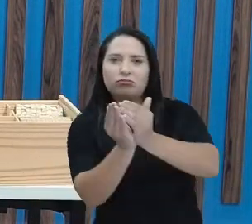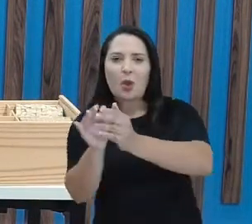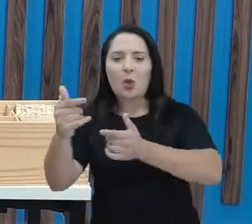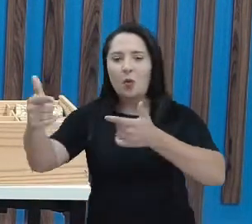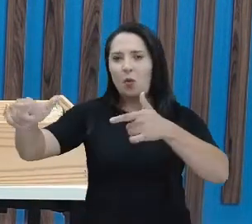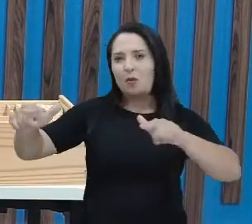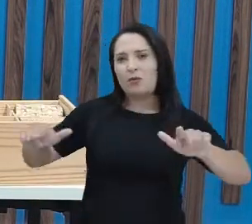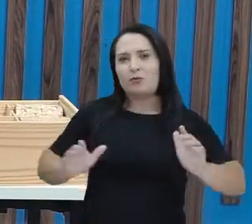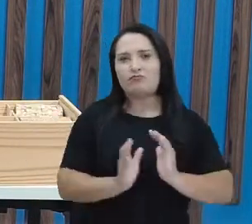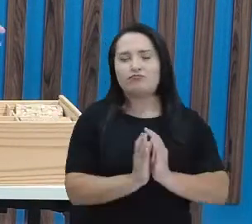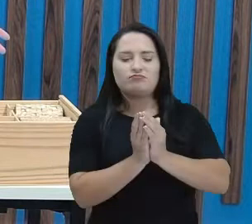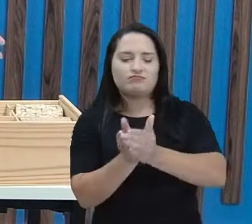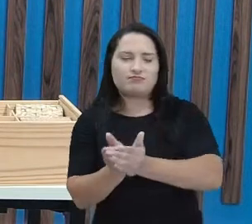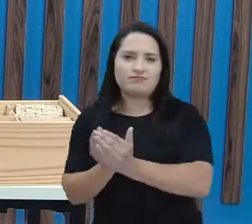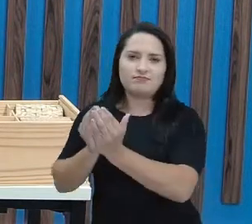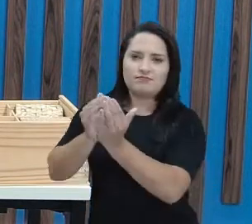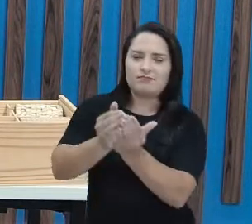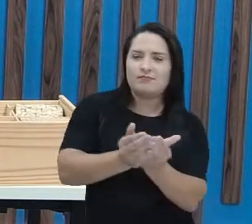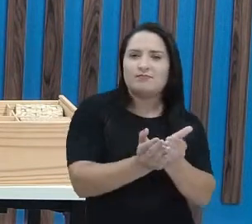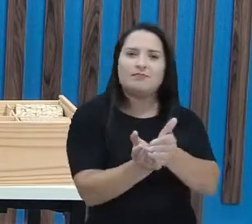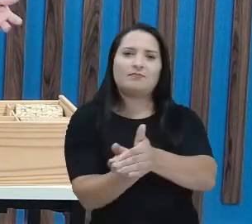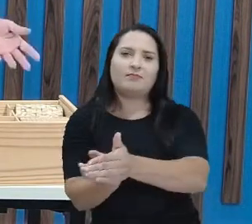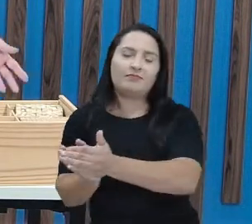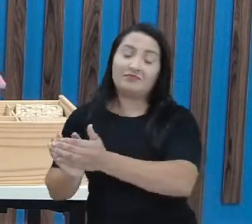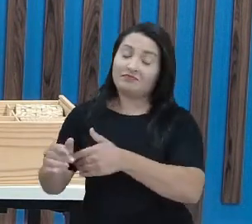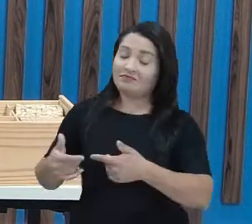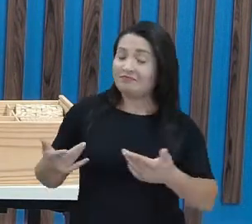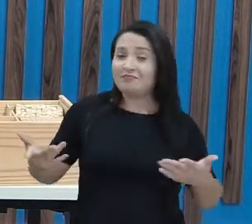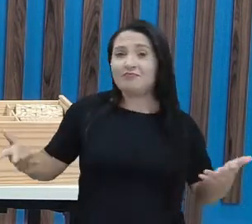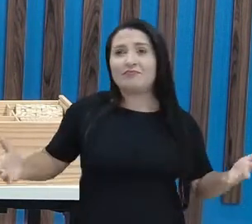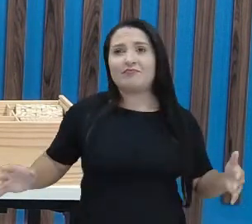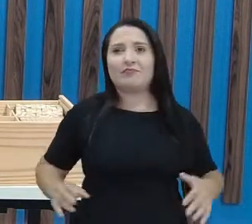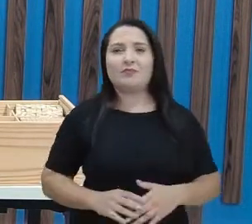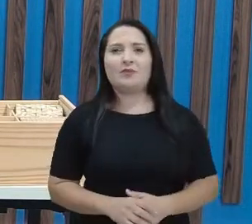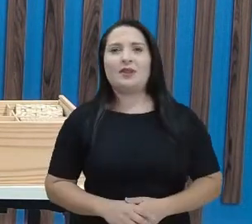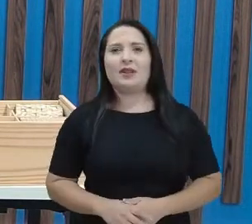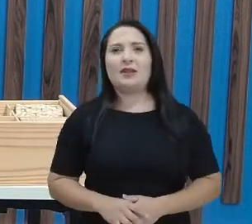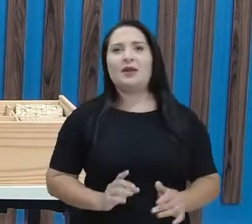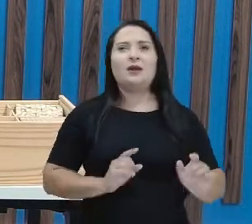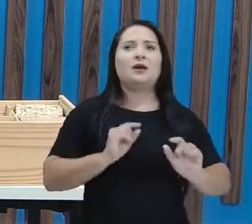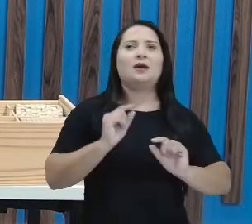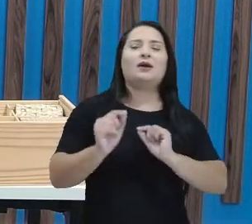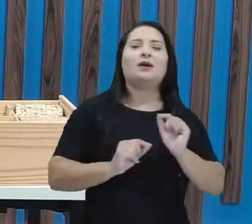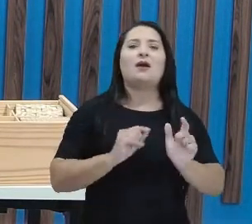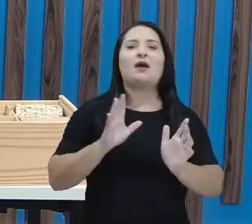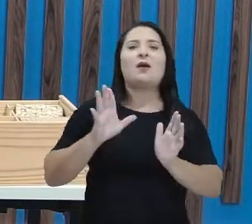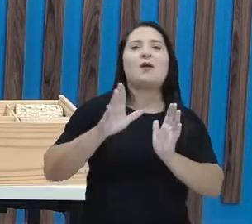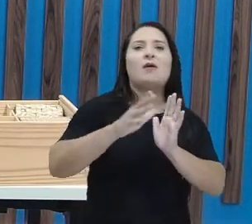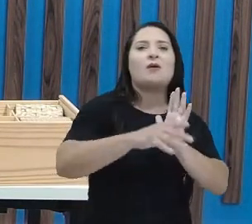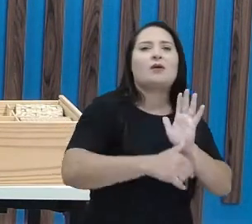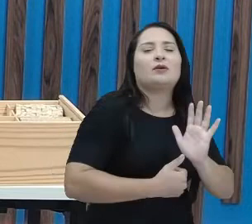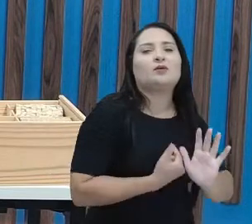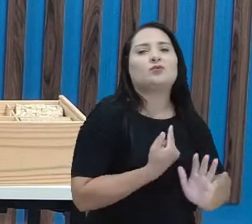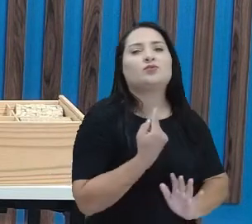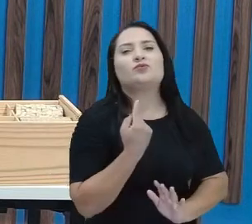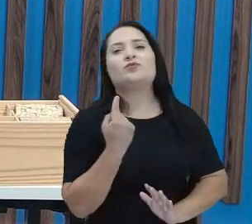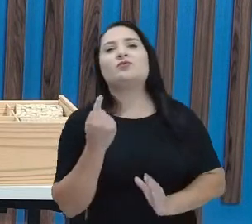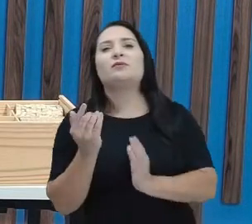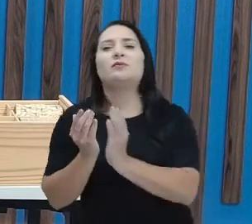por ali passavam, né? Entre uma dessas, aconteceu que saquearam um